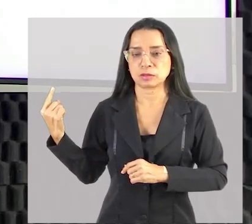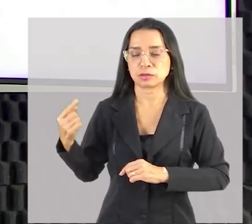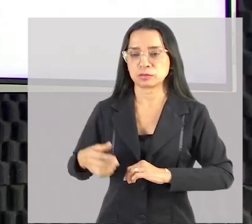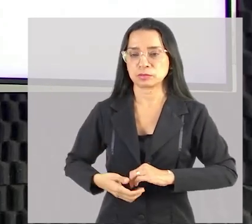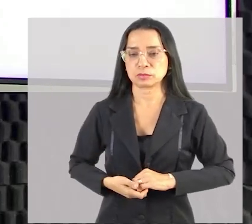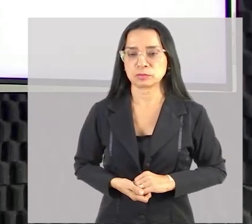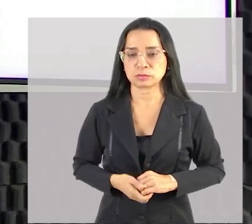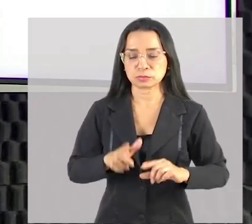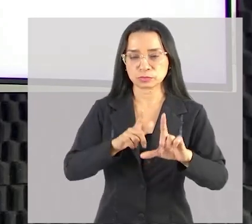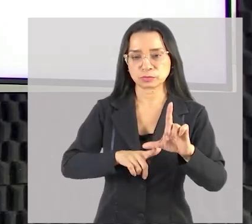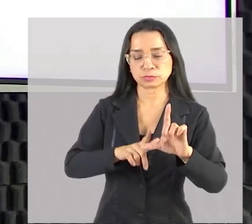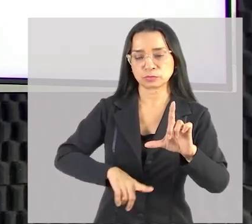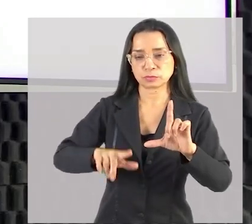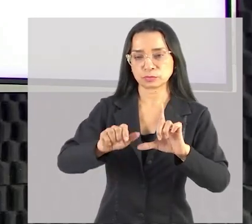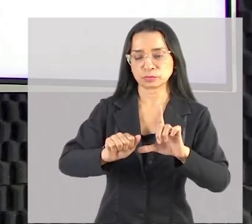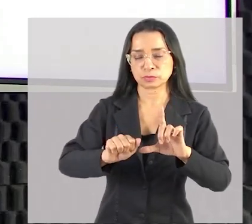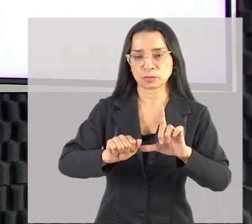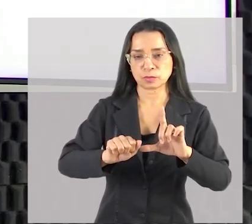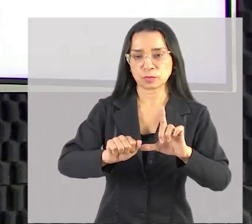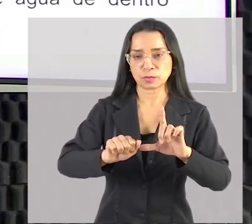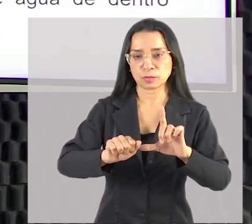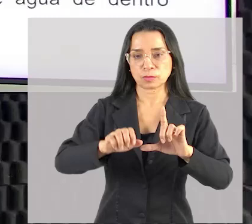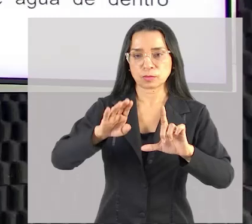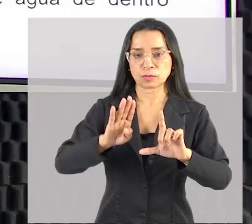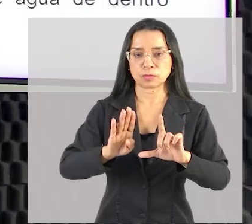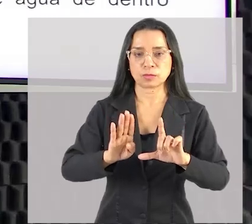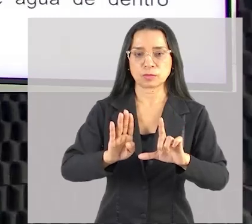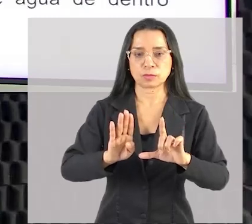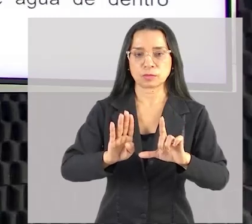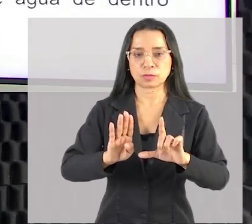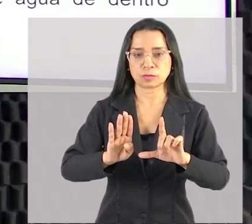O sal adicionado diminui a concentração de soluto em seu interior.